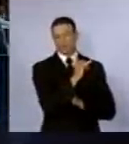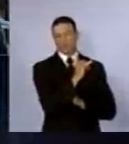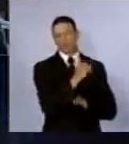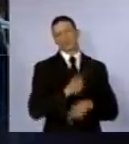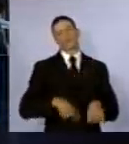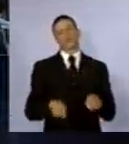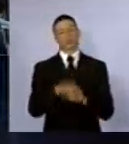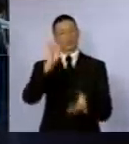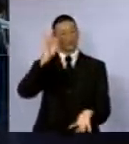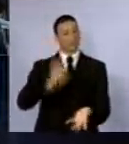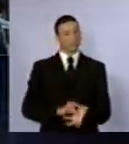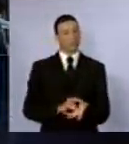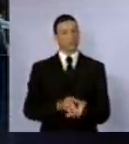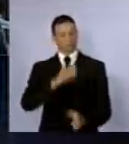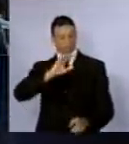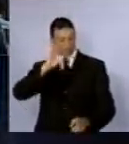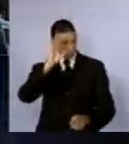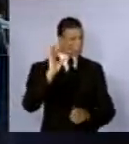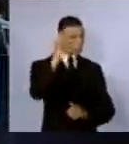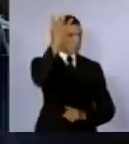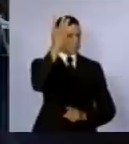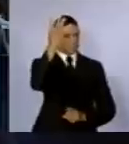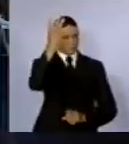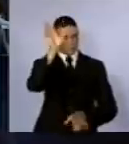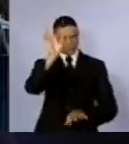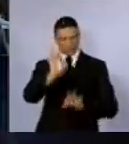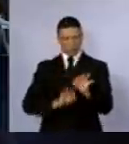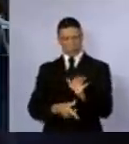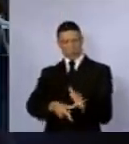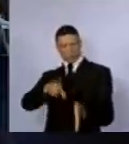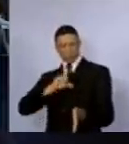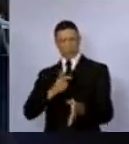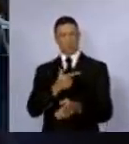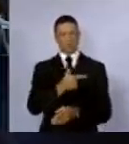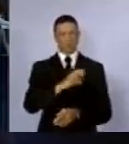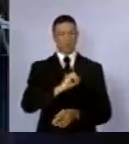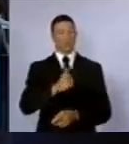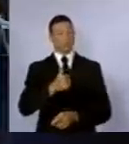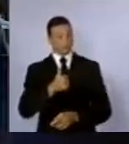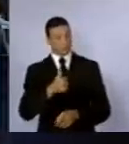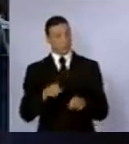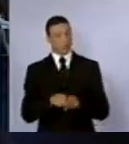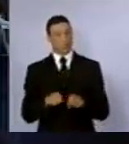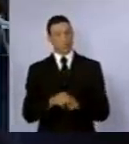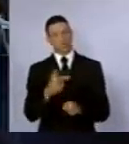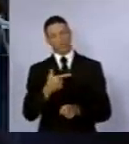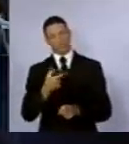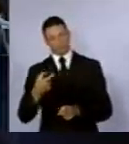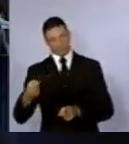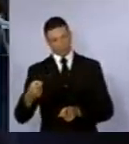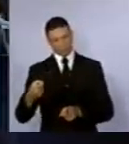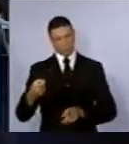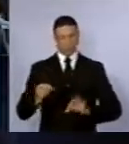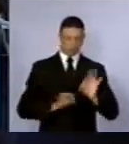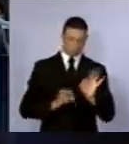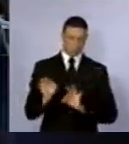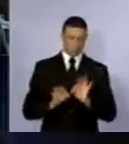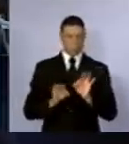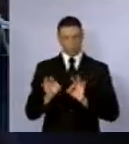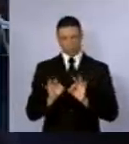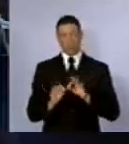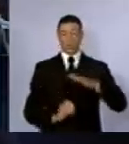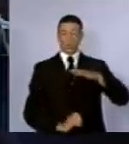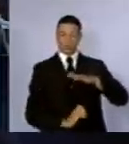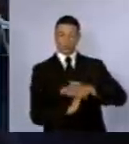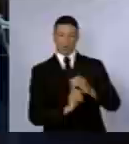Na realidade, as iniciativas legislativas se iniciaram lá em 2000, 2001, né, e nós tivemos um